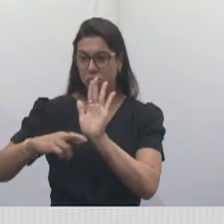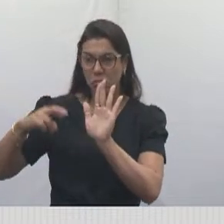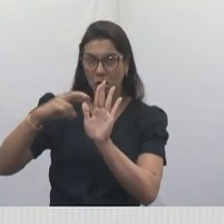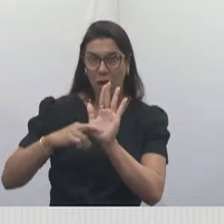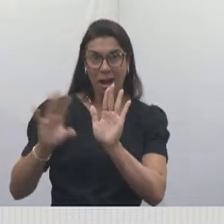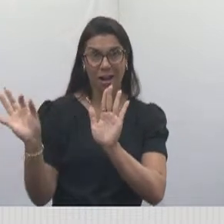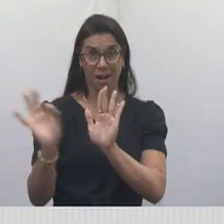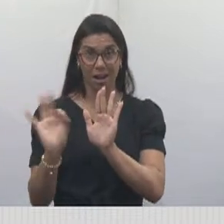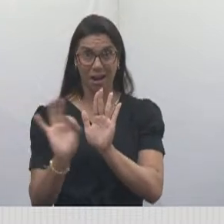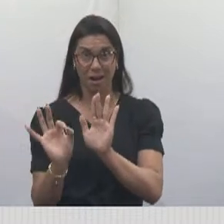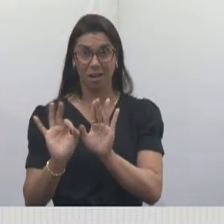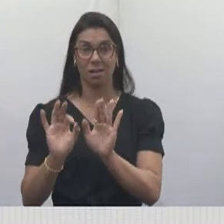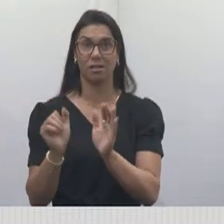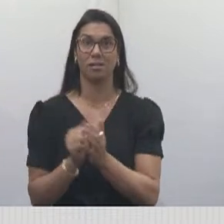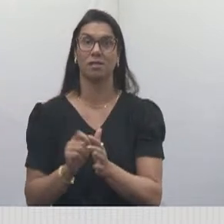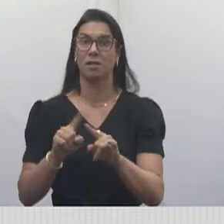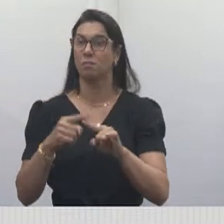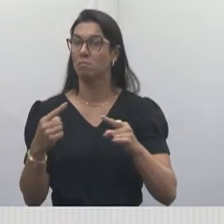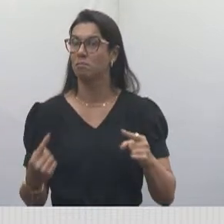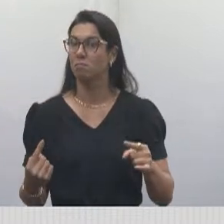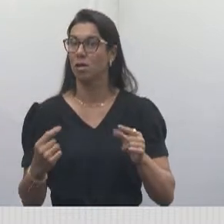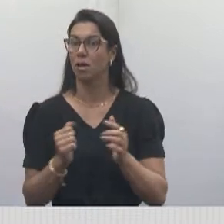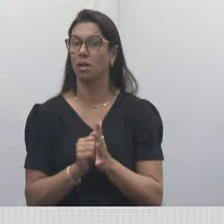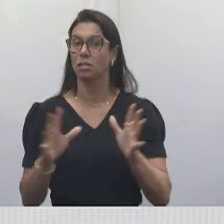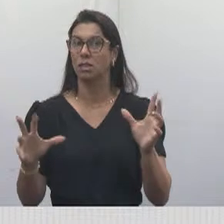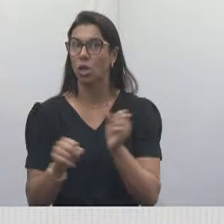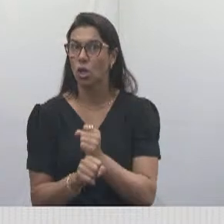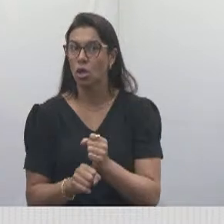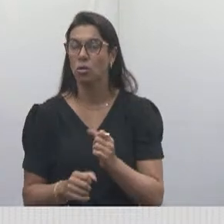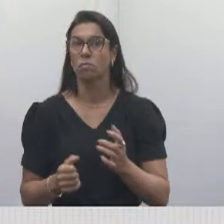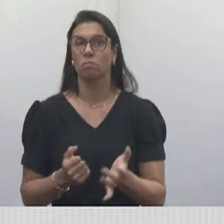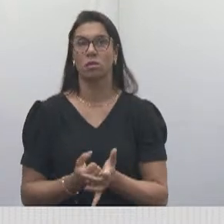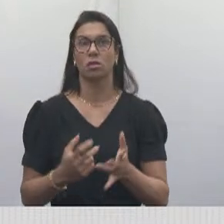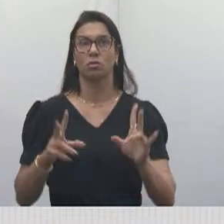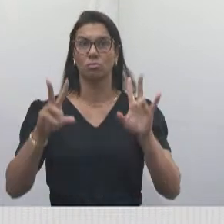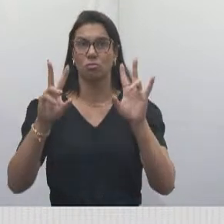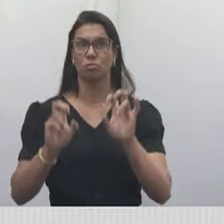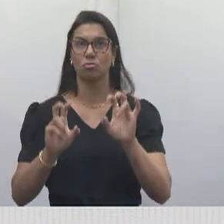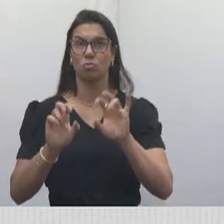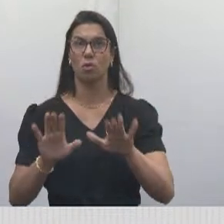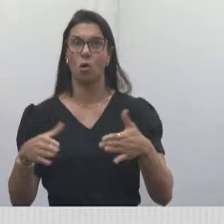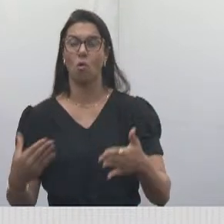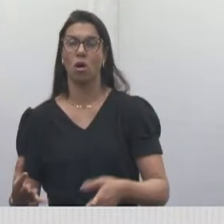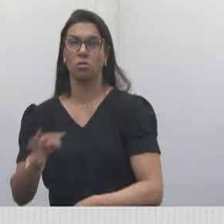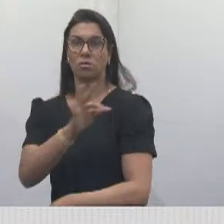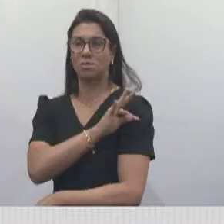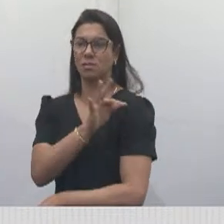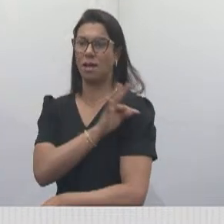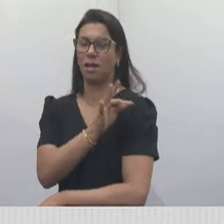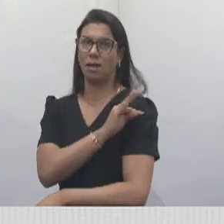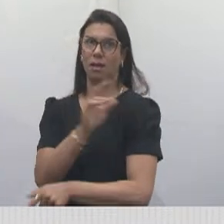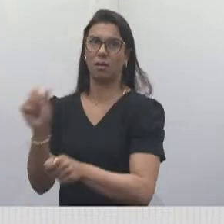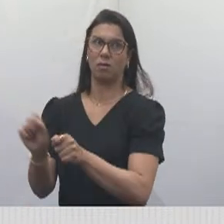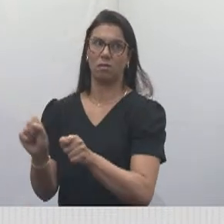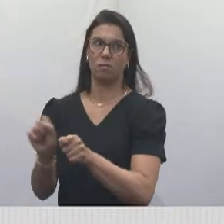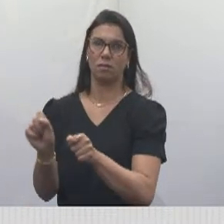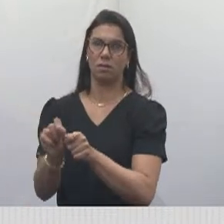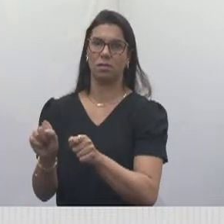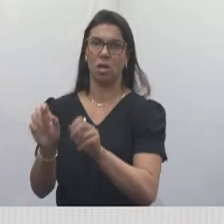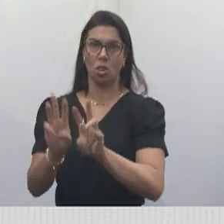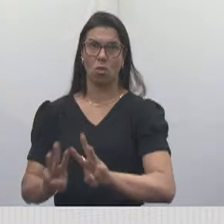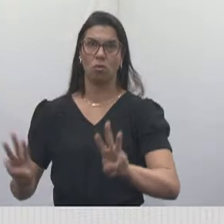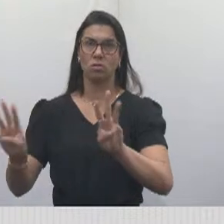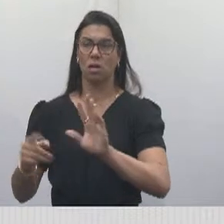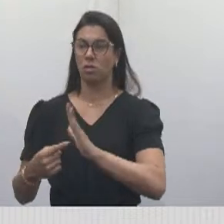último anúncio do índice geral do Tribunal de Contas, quando os técnicos fizeram. Foi gravado no site do tribunal, eu estive